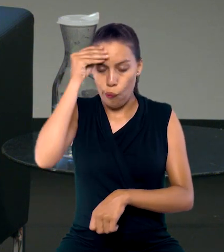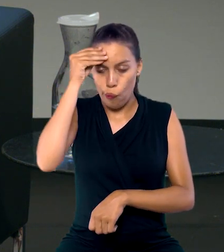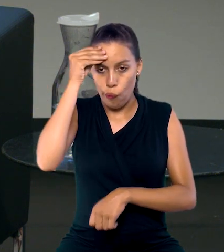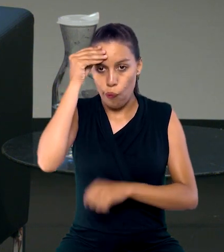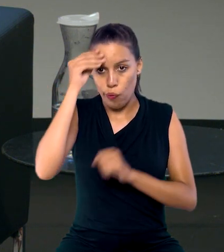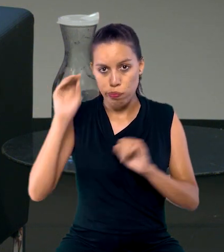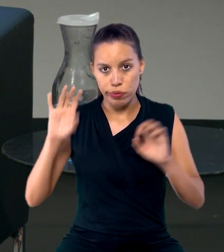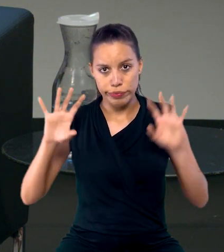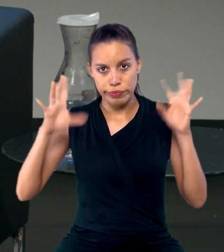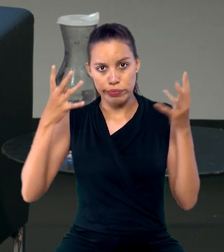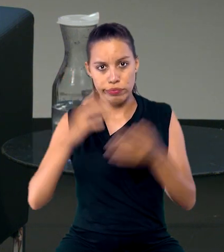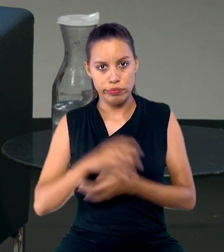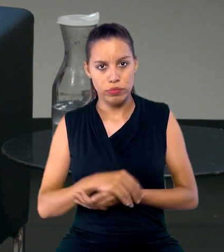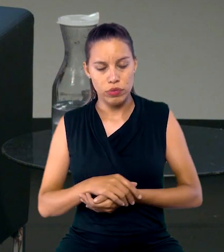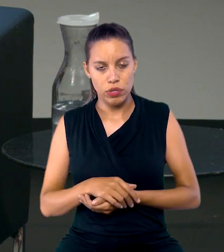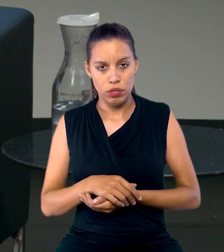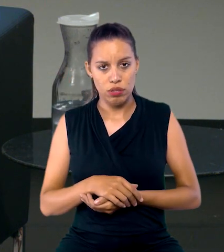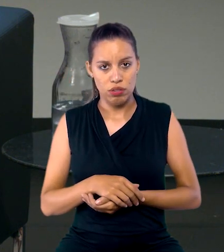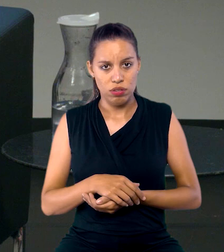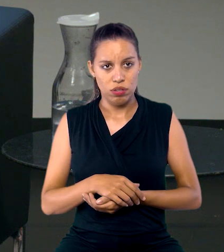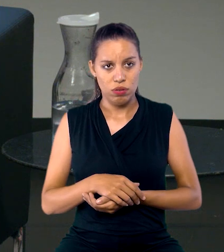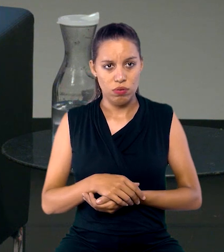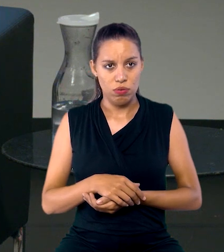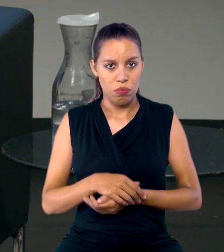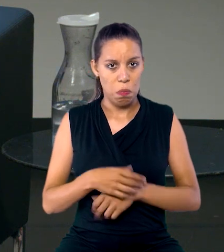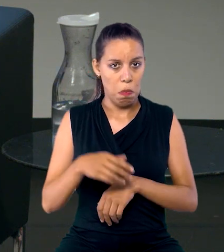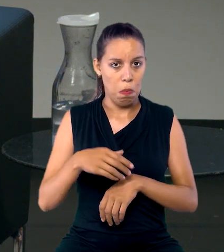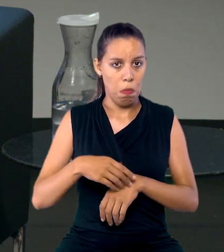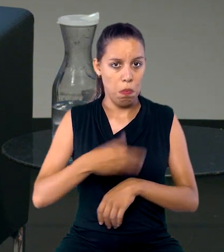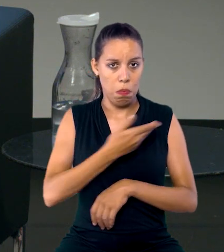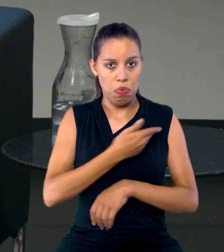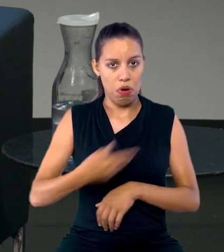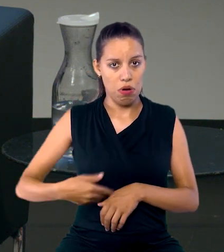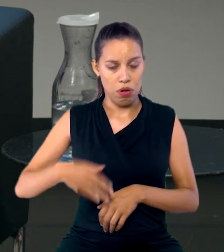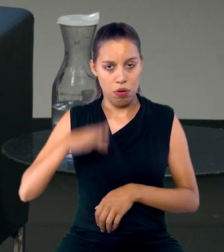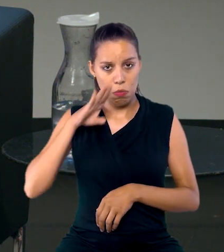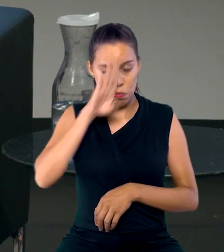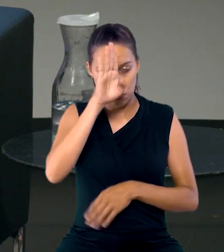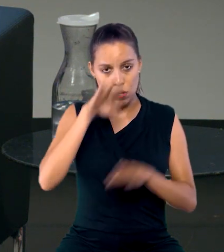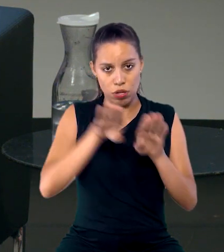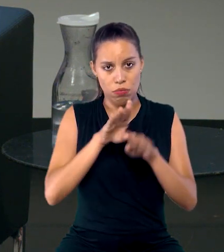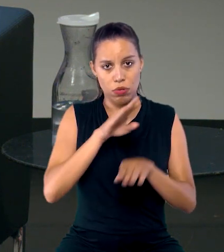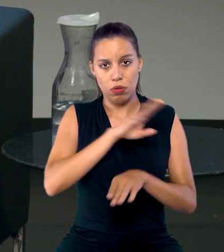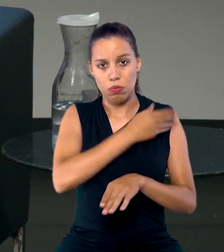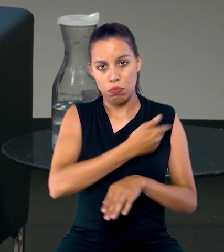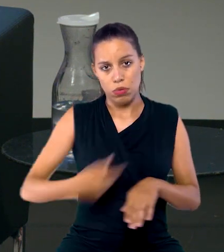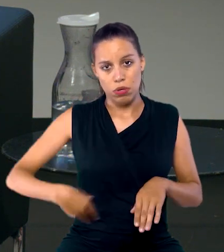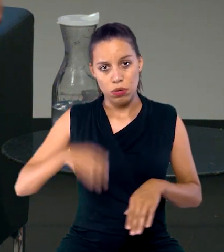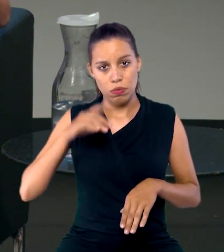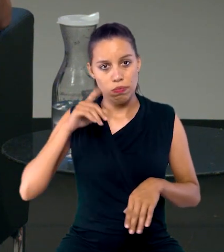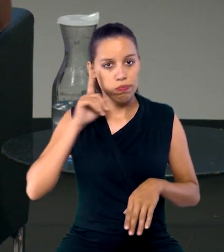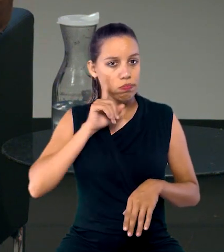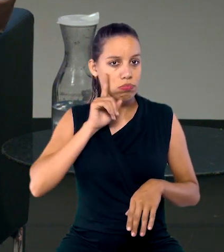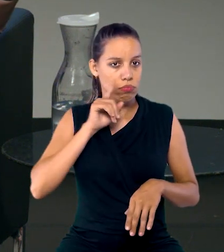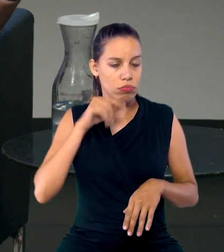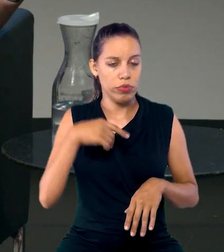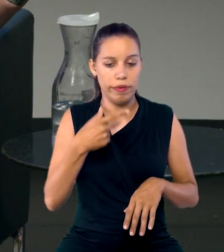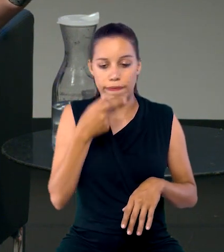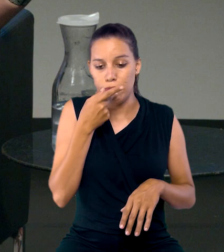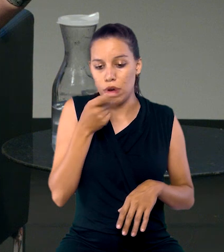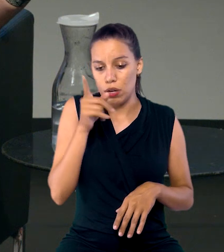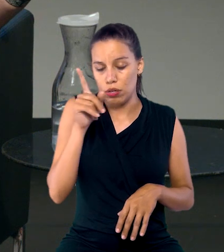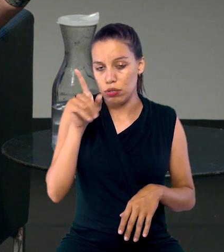Esse é o negacionismo do Trump e do Bolsonaro. Mas me parece que a gente está vivendo um